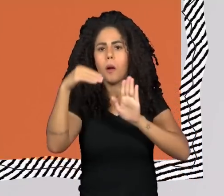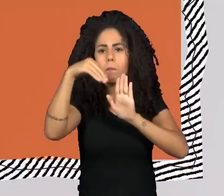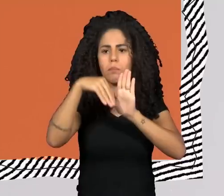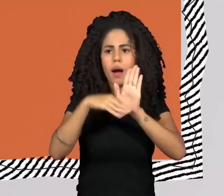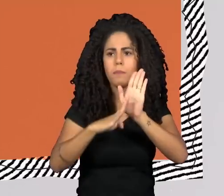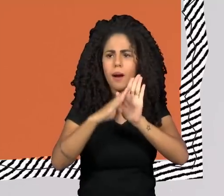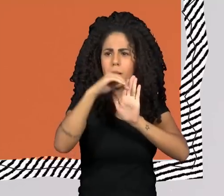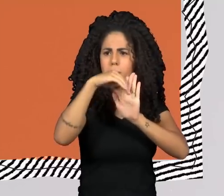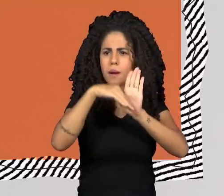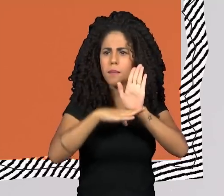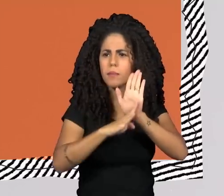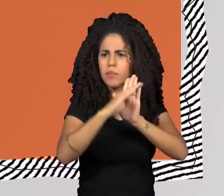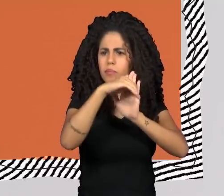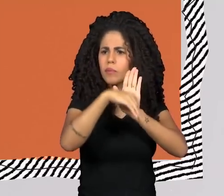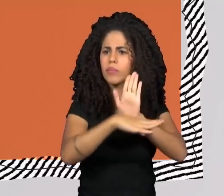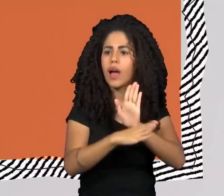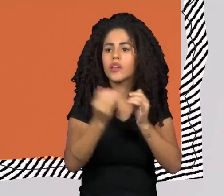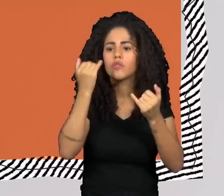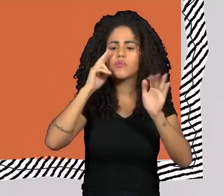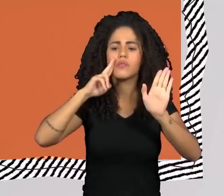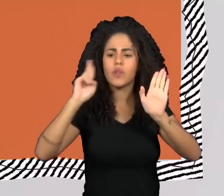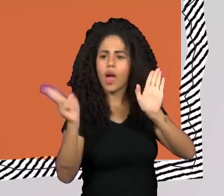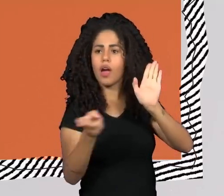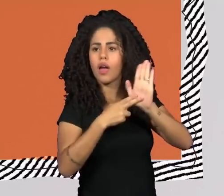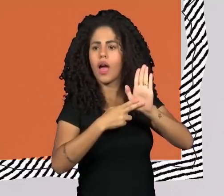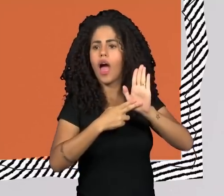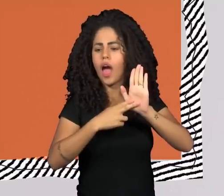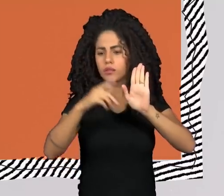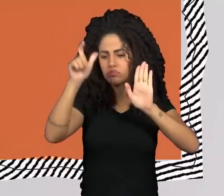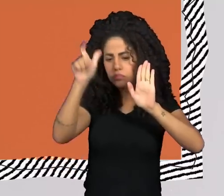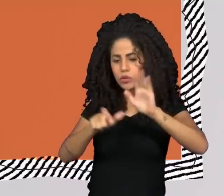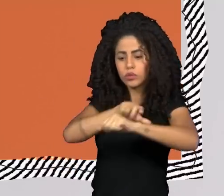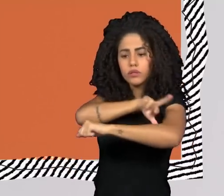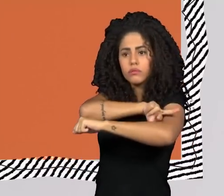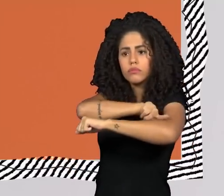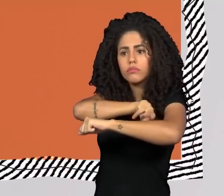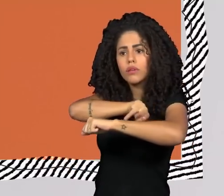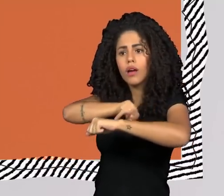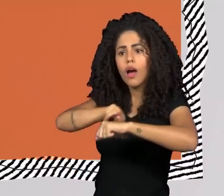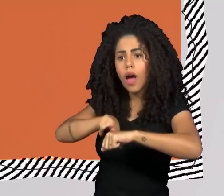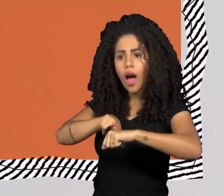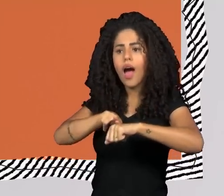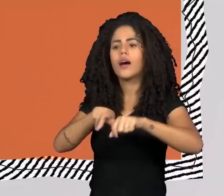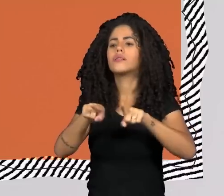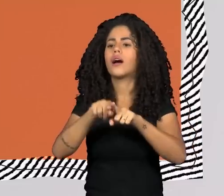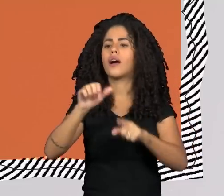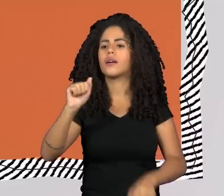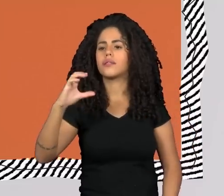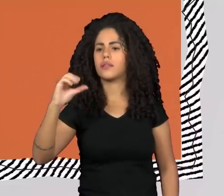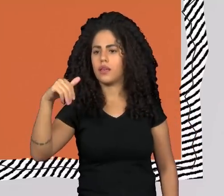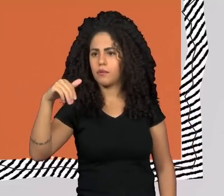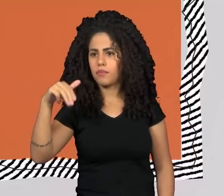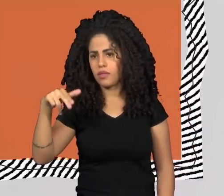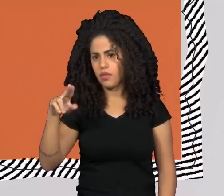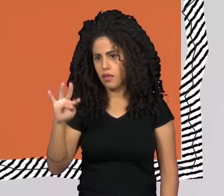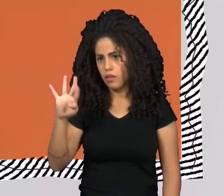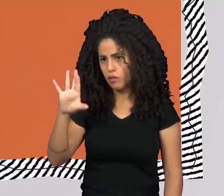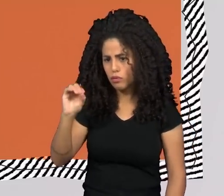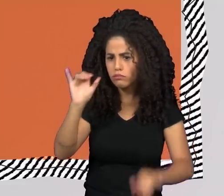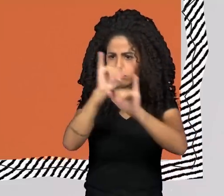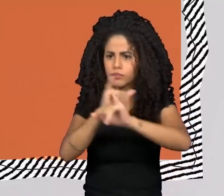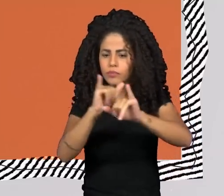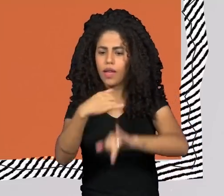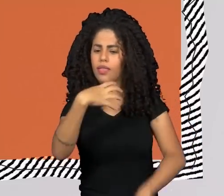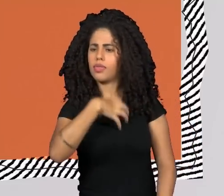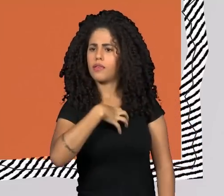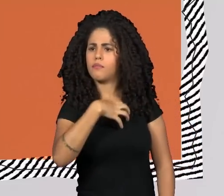tem a ver com a autodeclaração sobre cor feita por ACM Neto, que está repercutindo muito lá na Bahia,